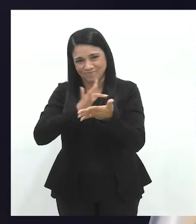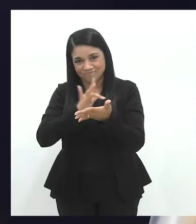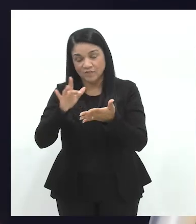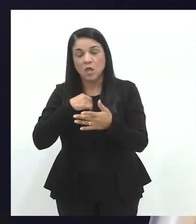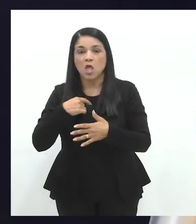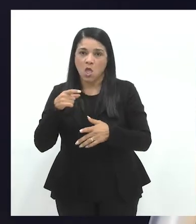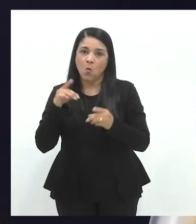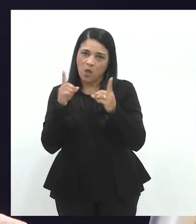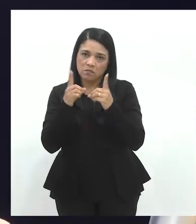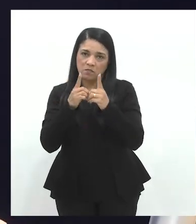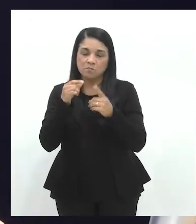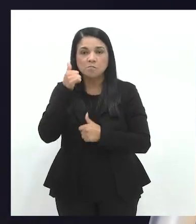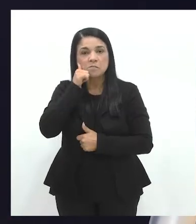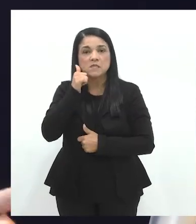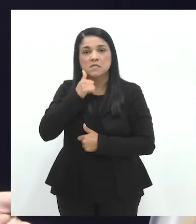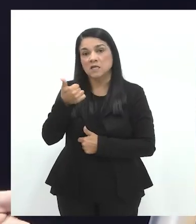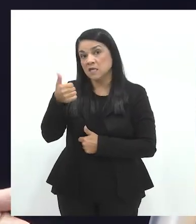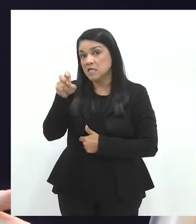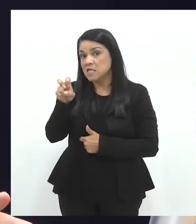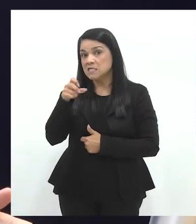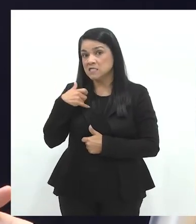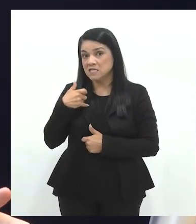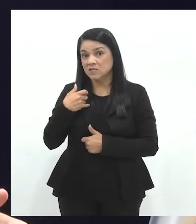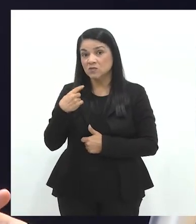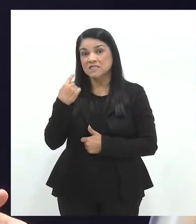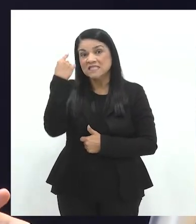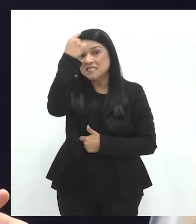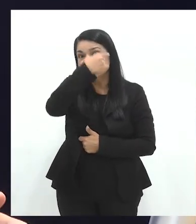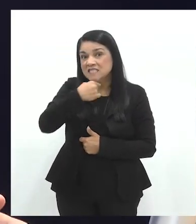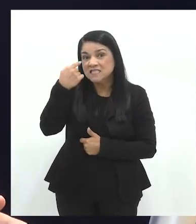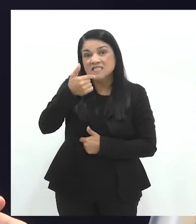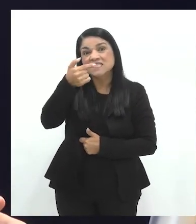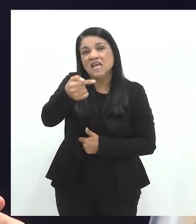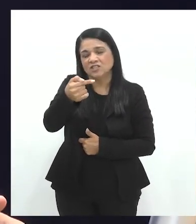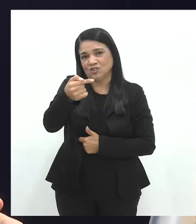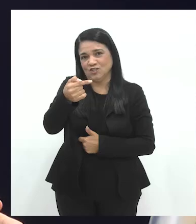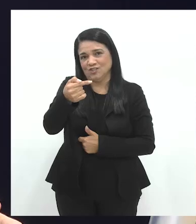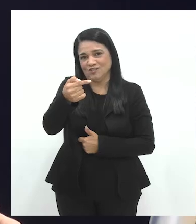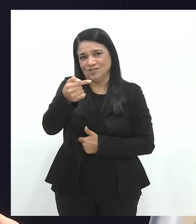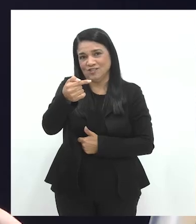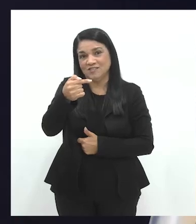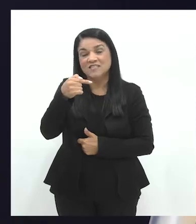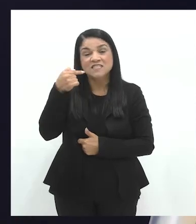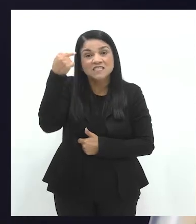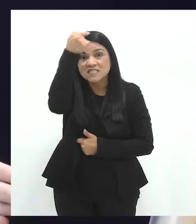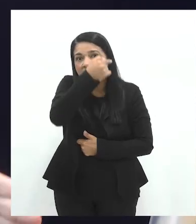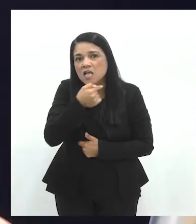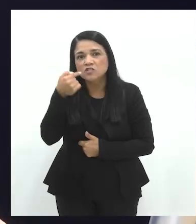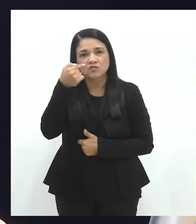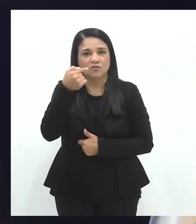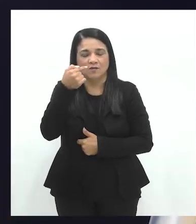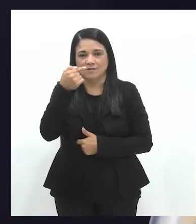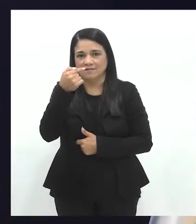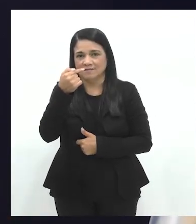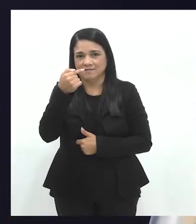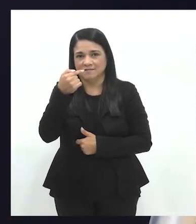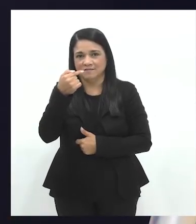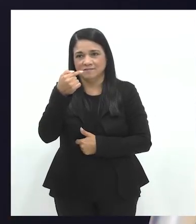atendo uma menina de 15 anos que ela passa 7 horas por dia na tela. 7 horas na tela,